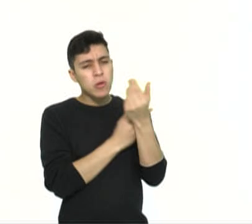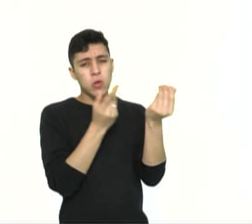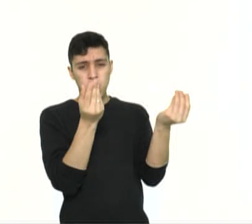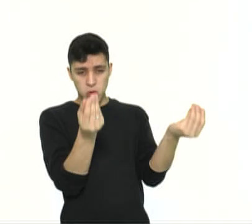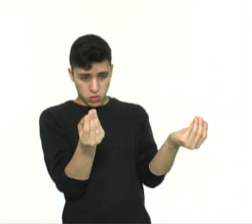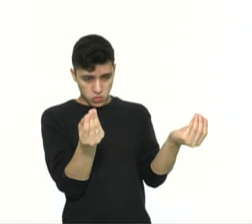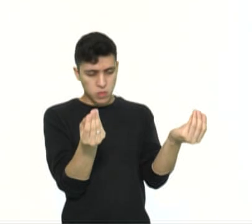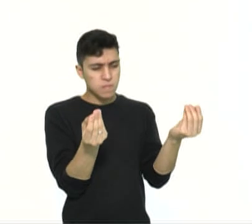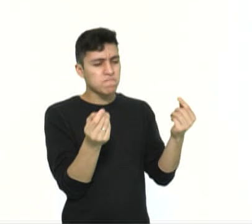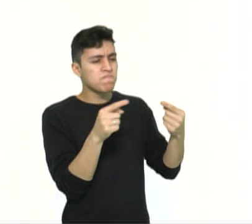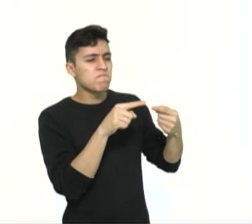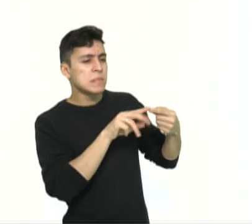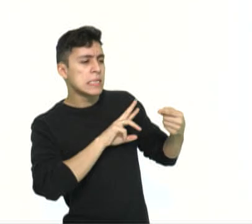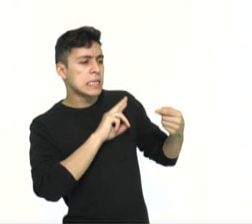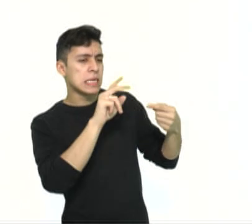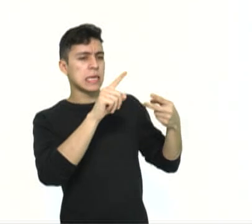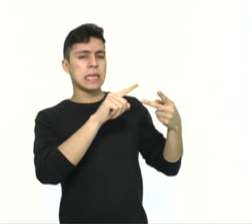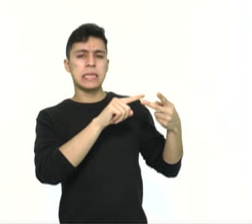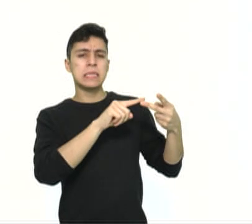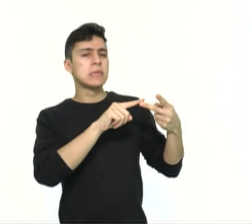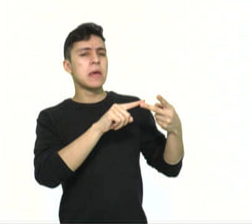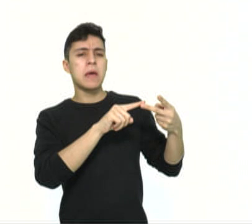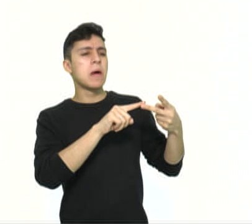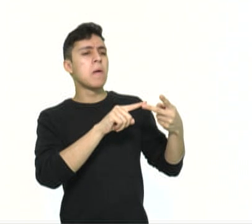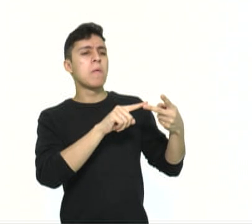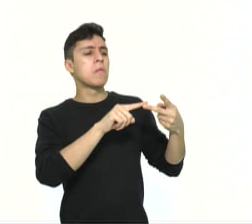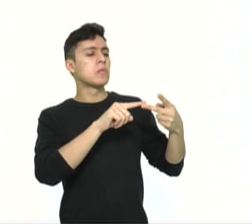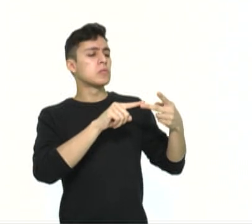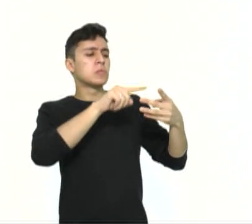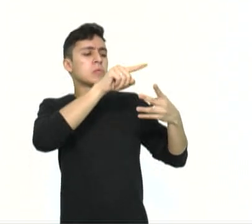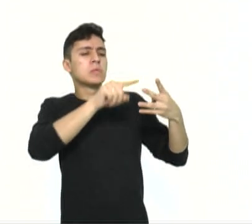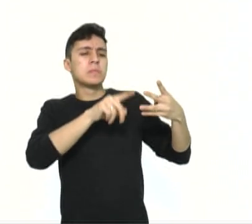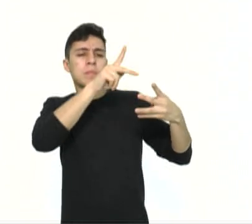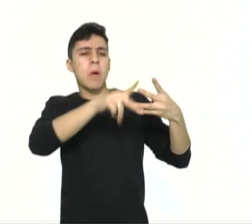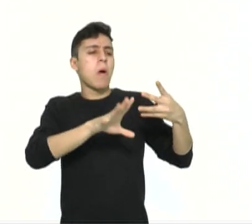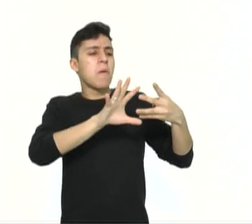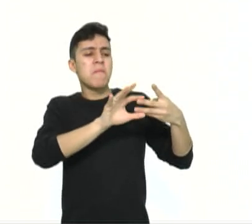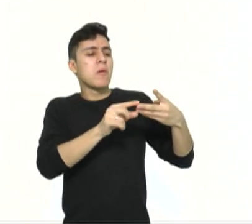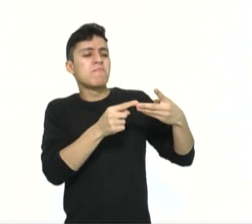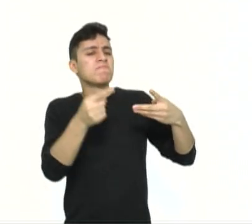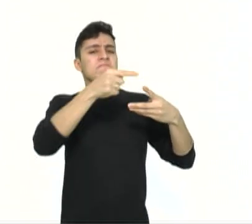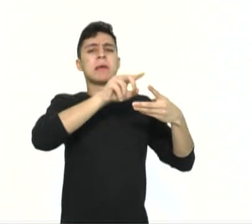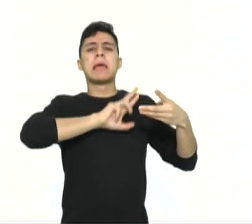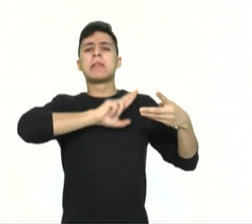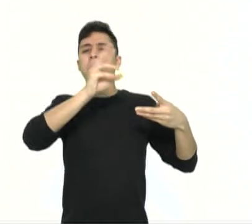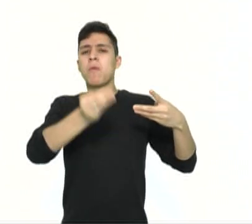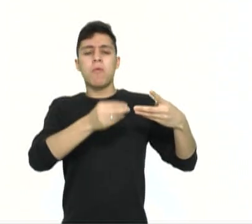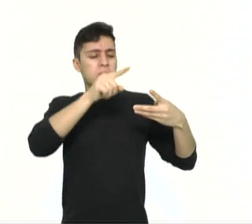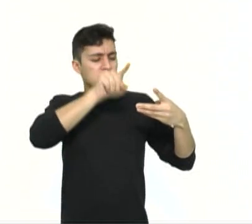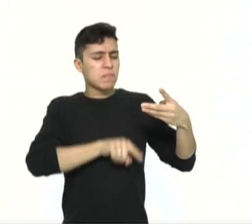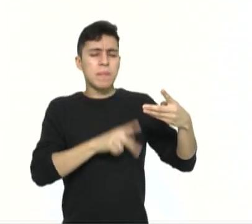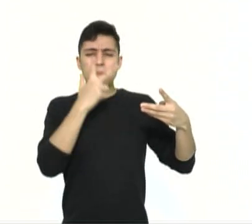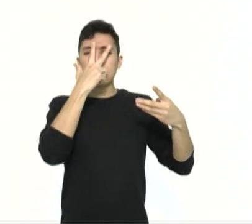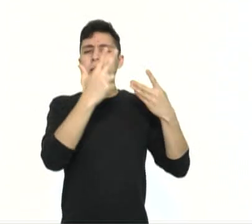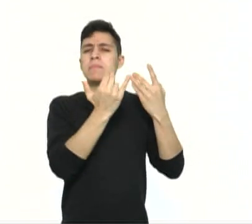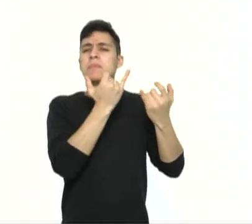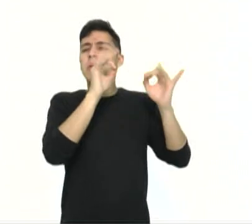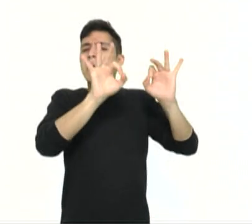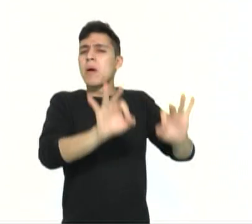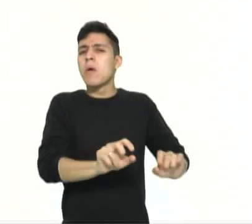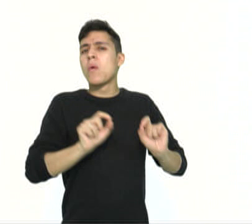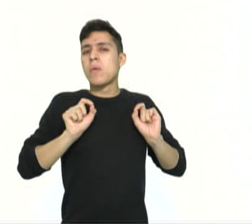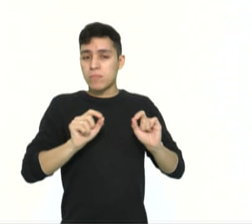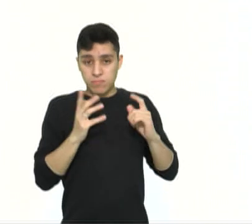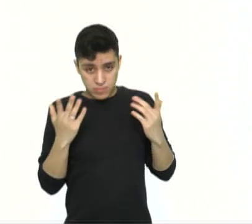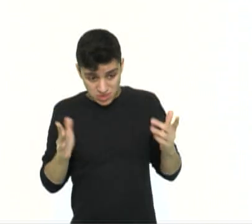organizada a religião entre os maias, os astecas e os incas? Quais foram as suas práticas comuns? Bom, a organização